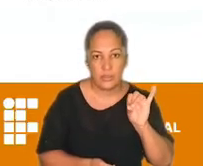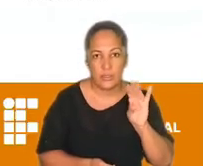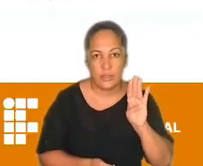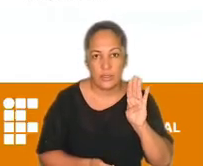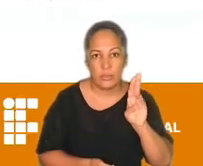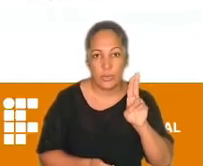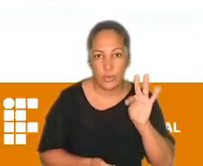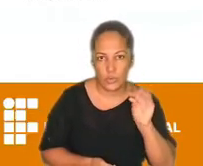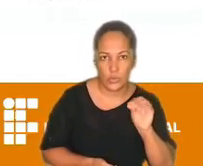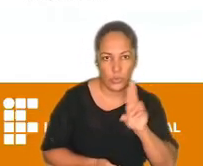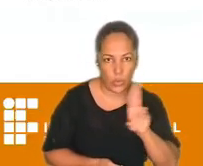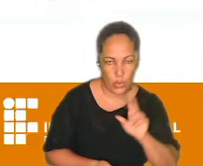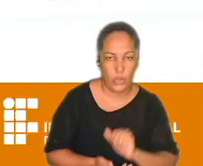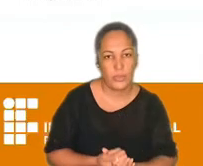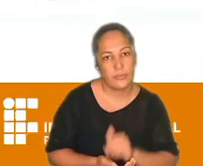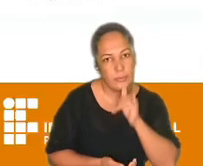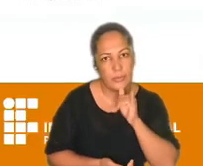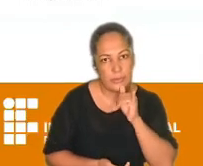nome,